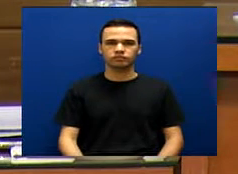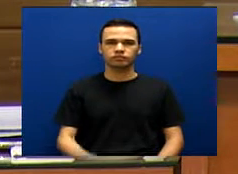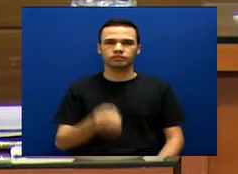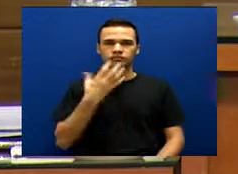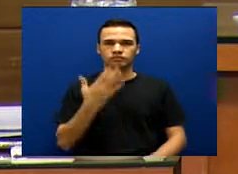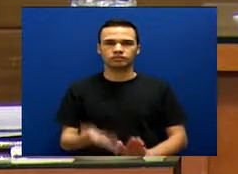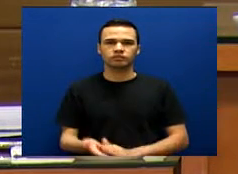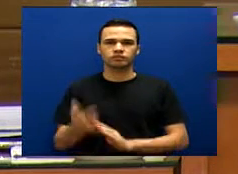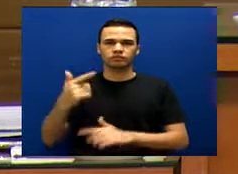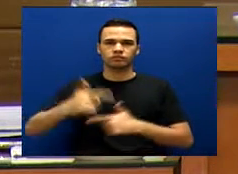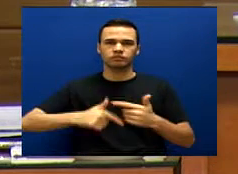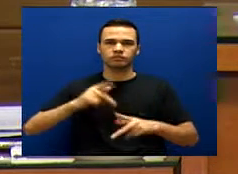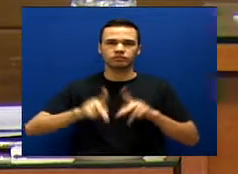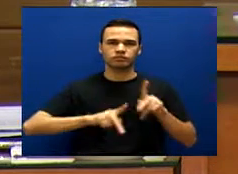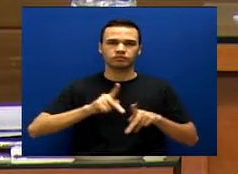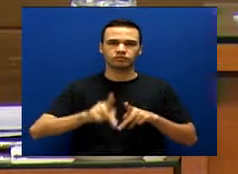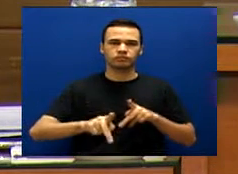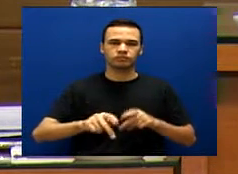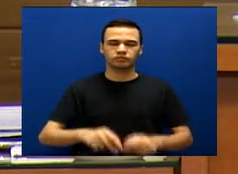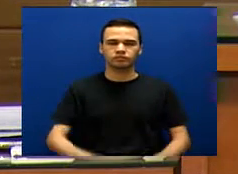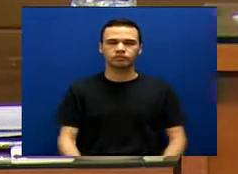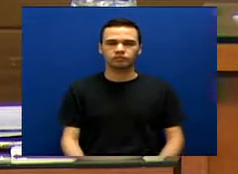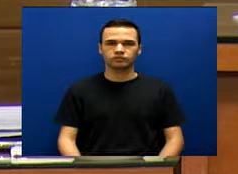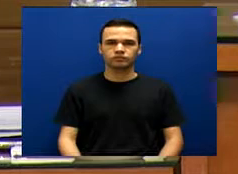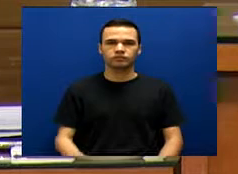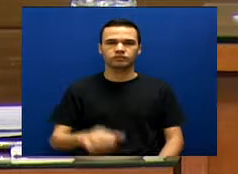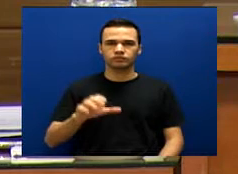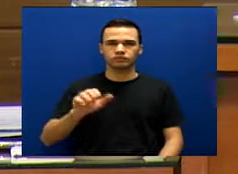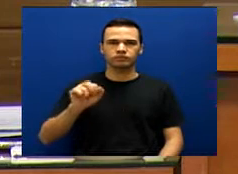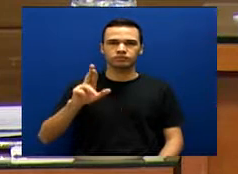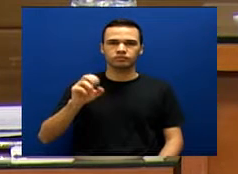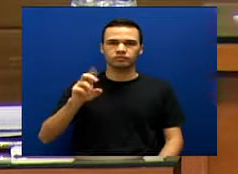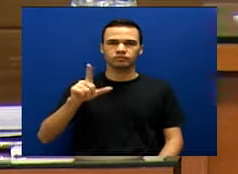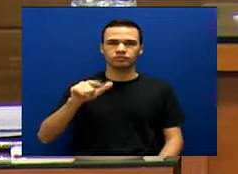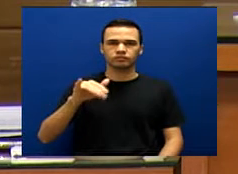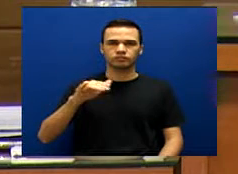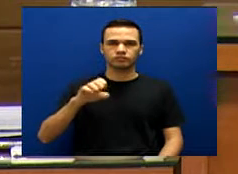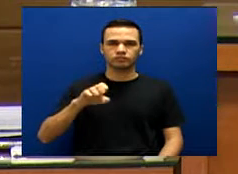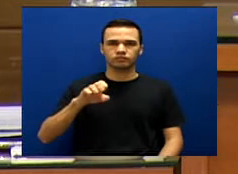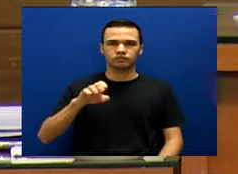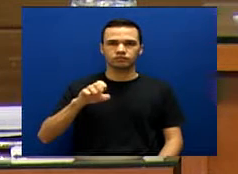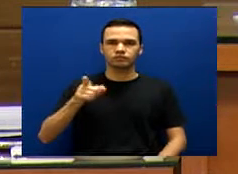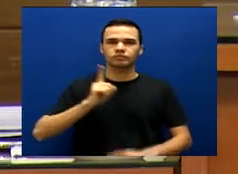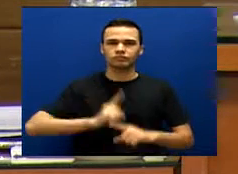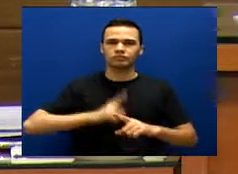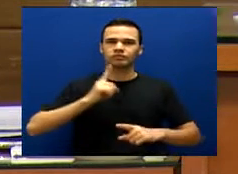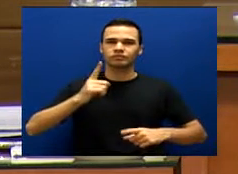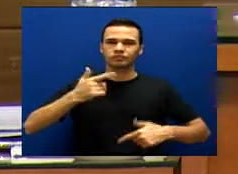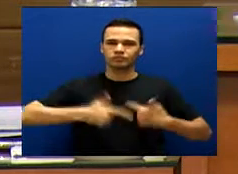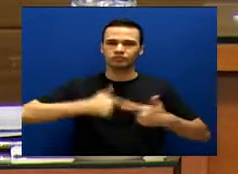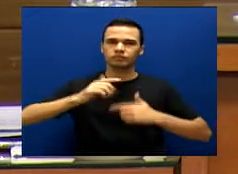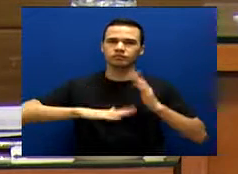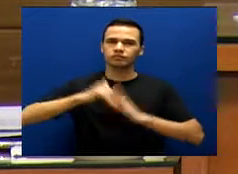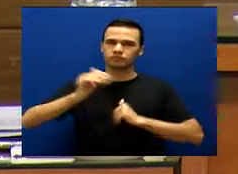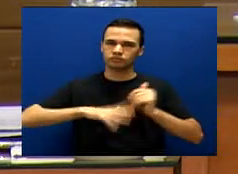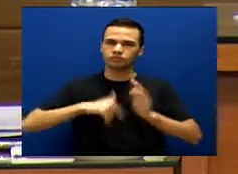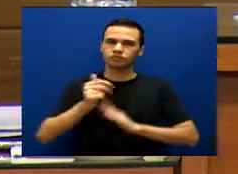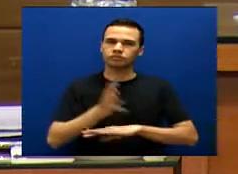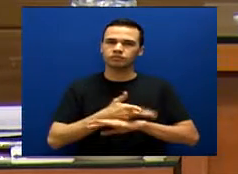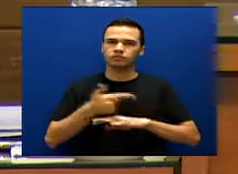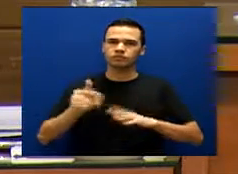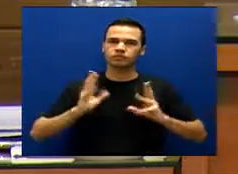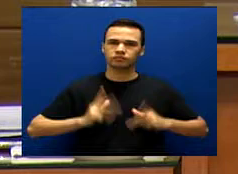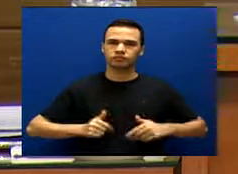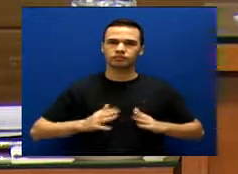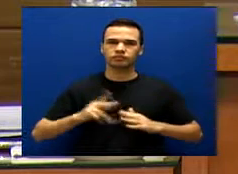Votos e congratulações ao servidor municipal Caroline Nunes Muniz, pelo trabalho e dedicação durante o período de requisição da Santa